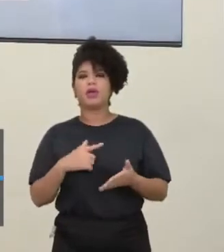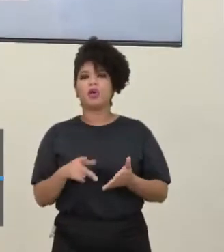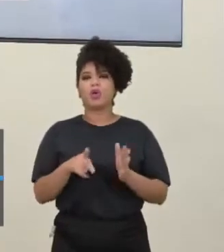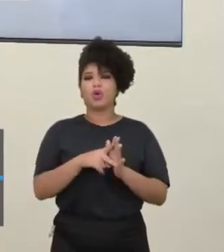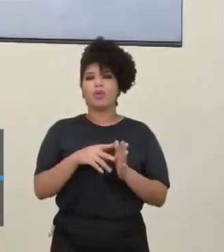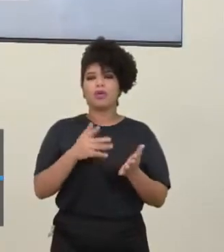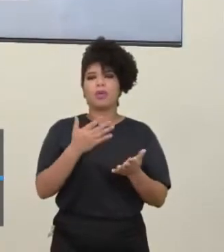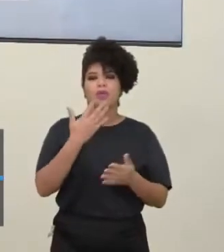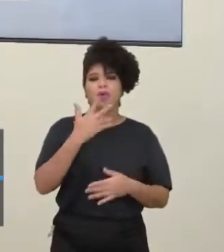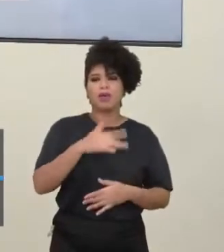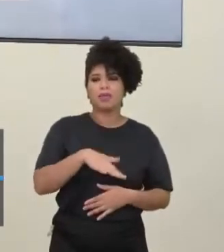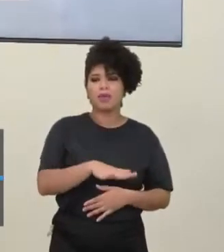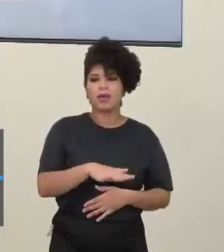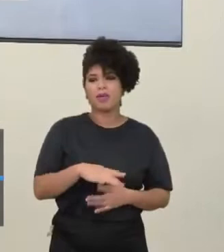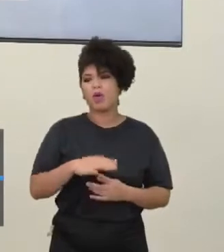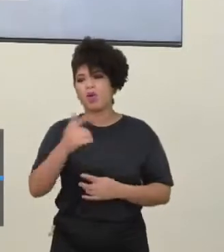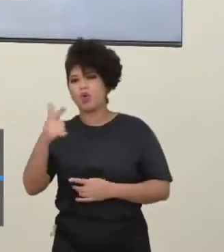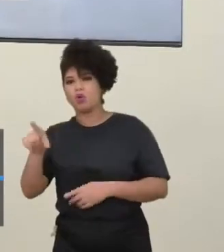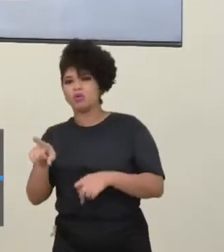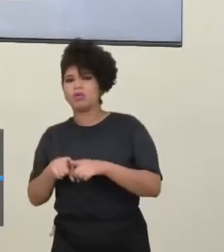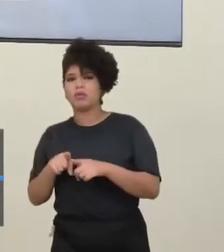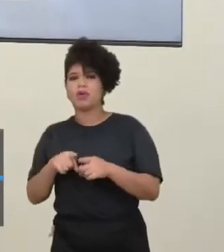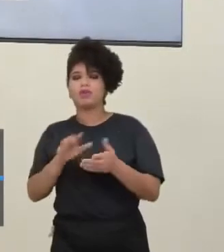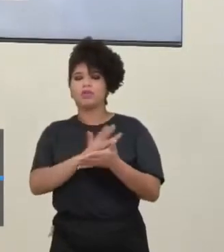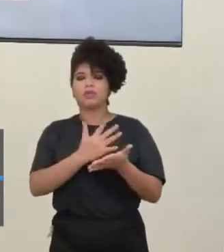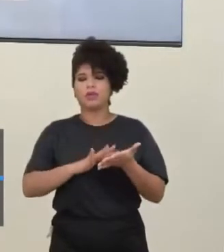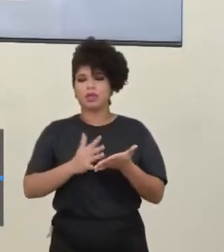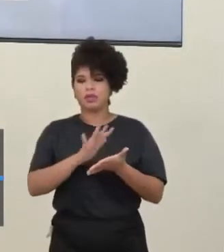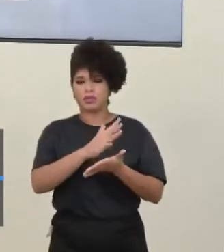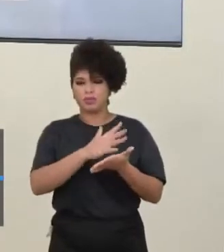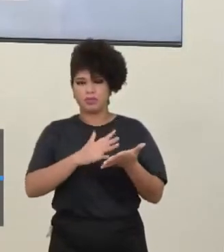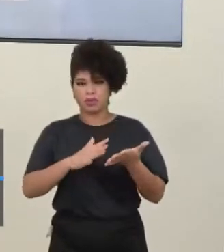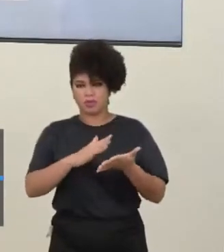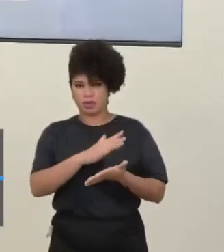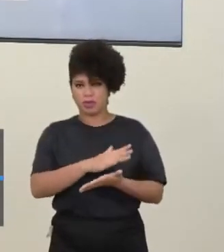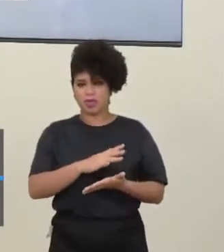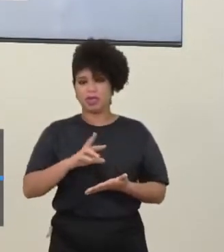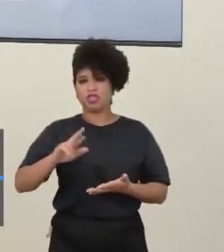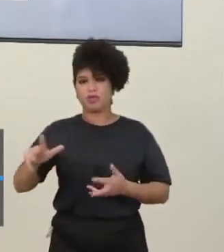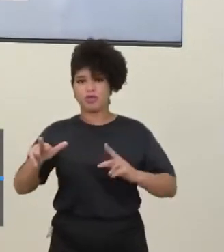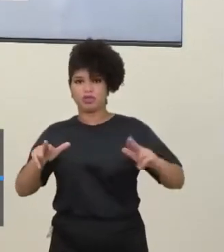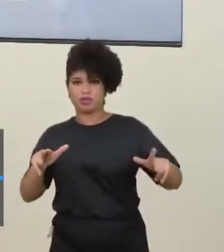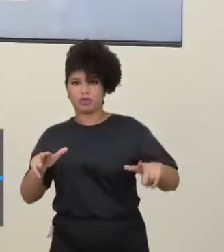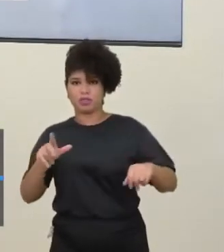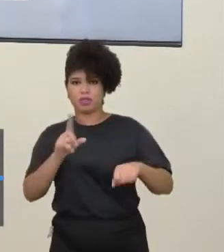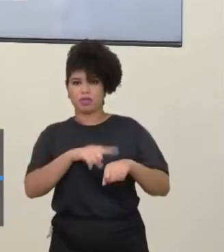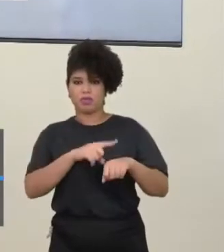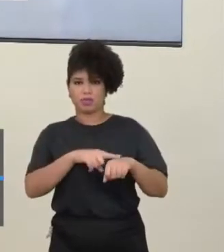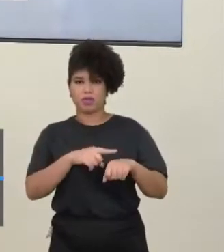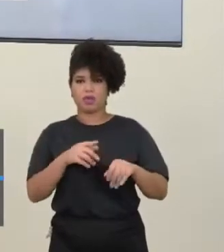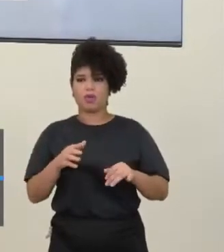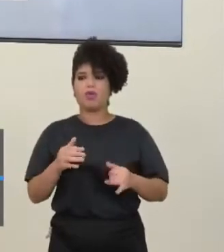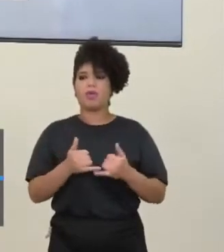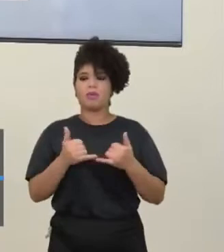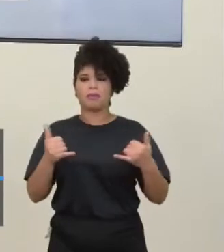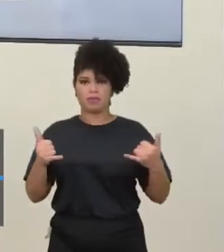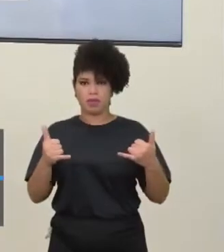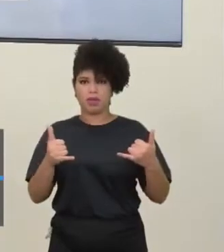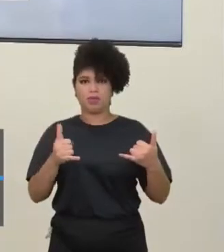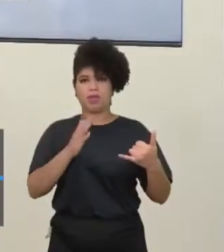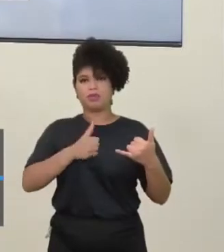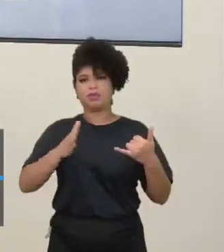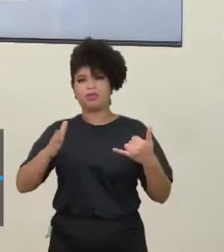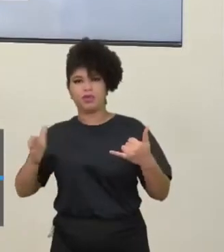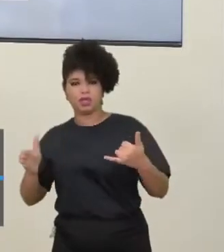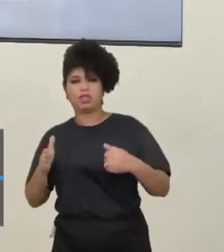grupo Y gravaram o mesmo samba, só que em momentos diferentes, distintos, né? Mas você vai gostar mais da gravação,